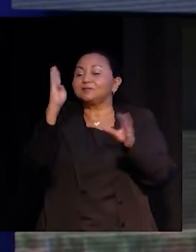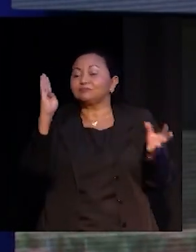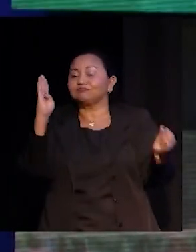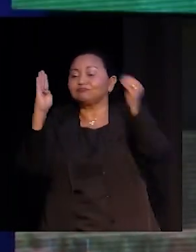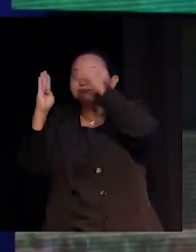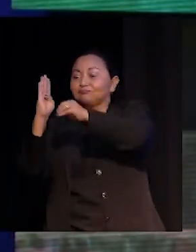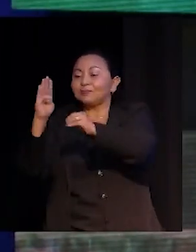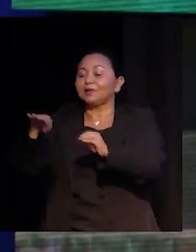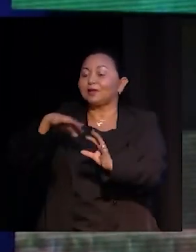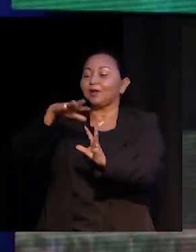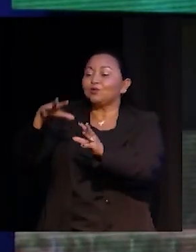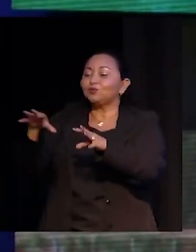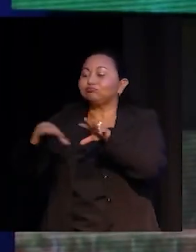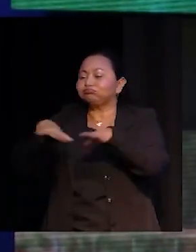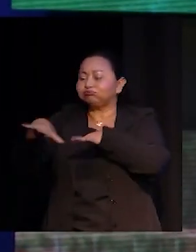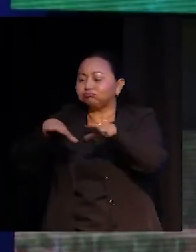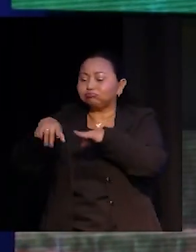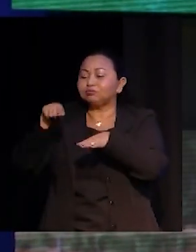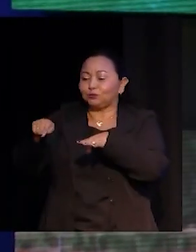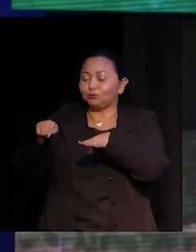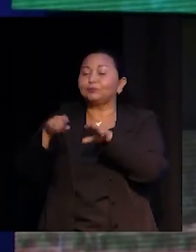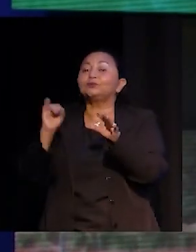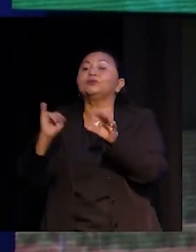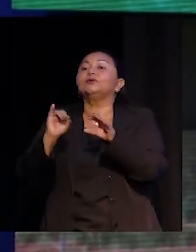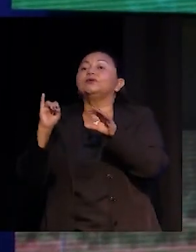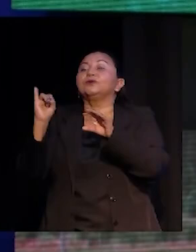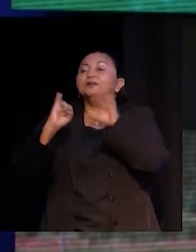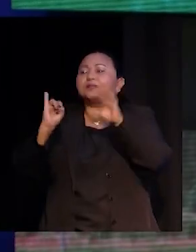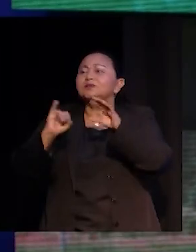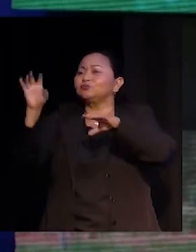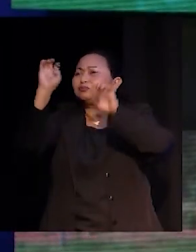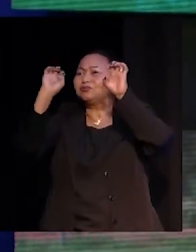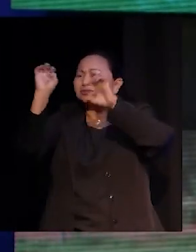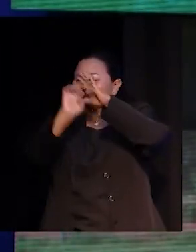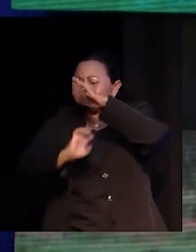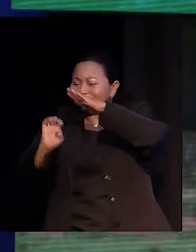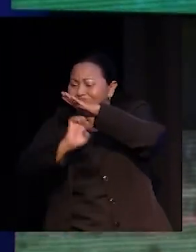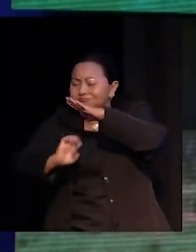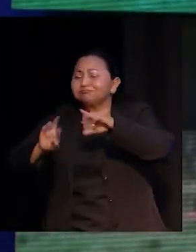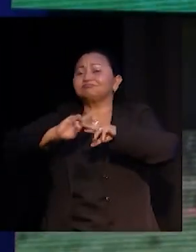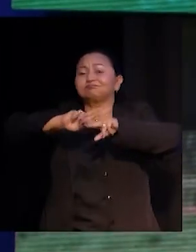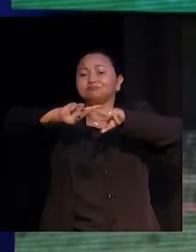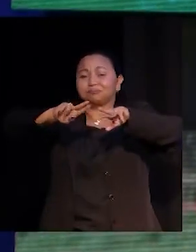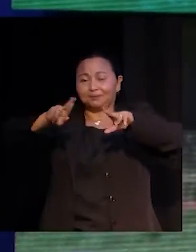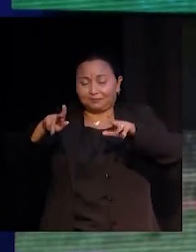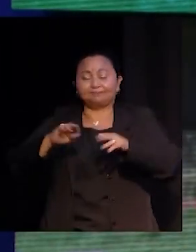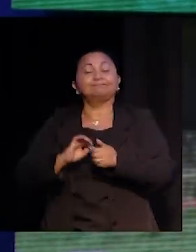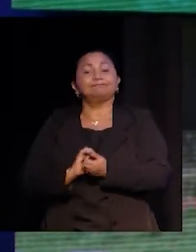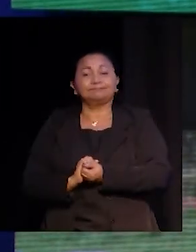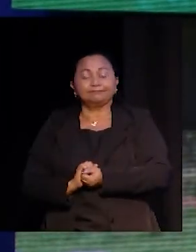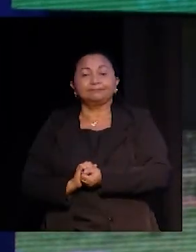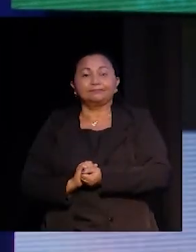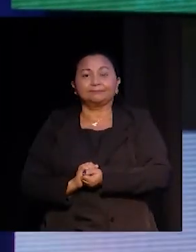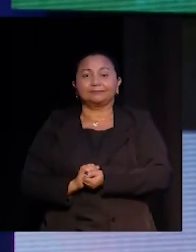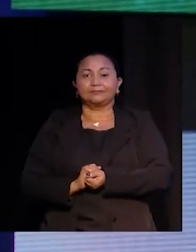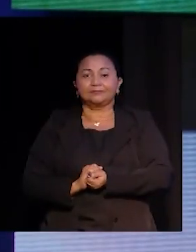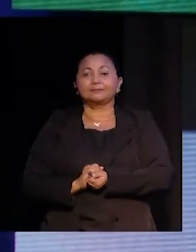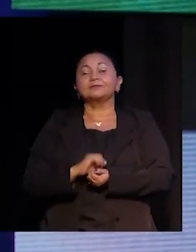na revolução industrial de quarta geração. O Brasil